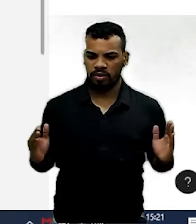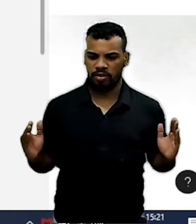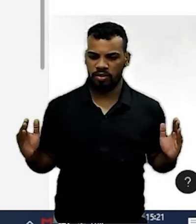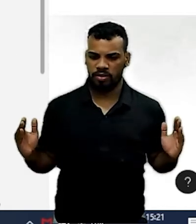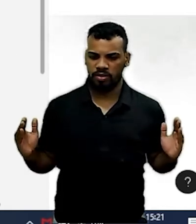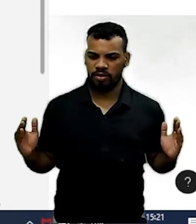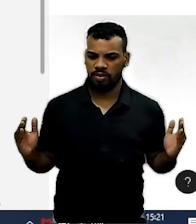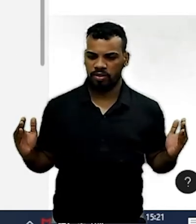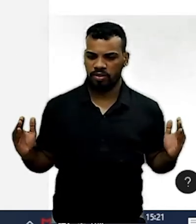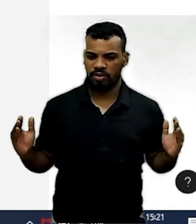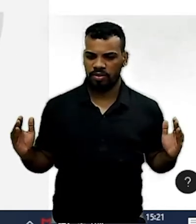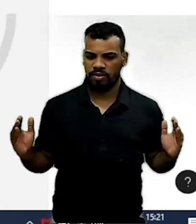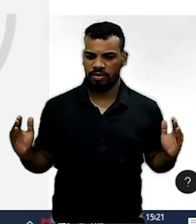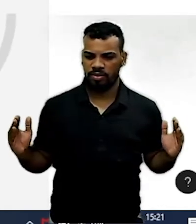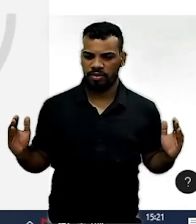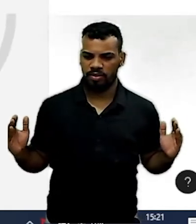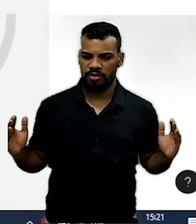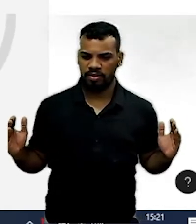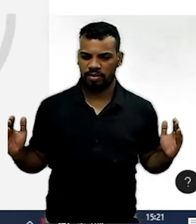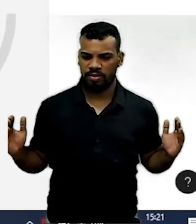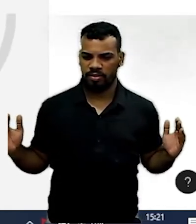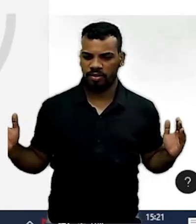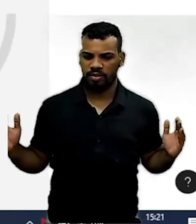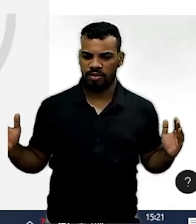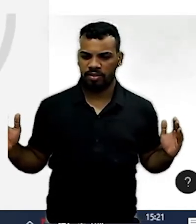Mas digamos que eu queira, por exemplo,